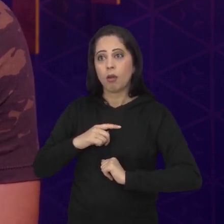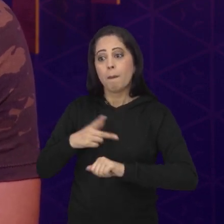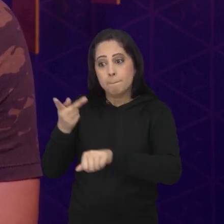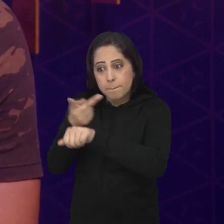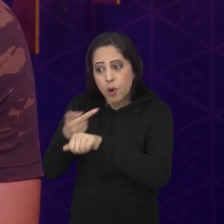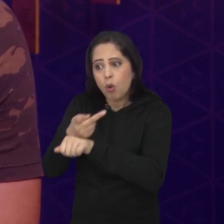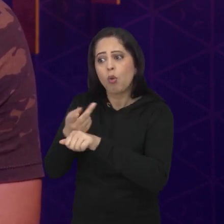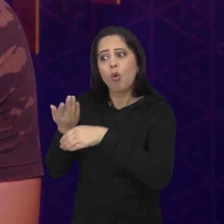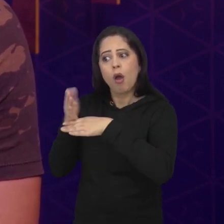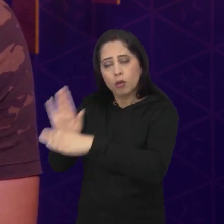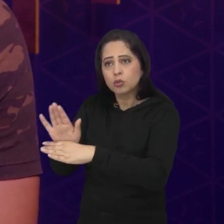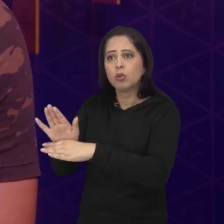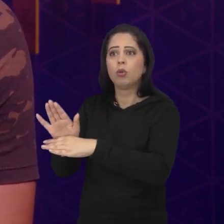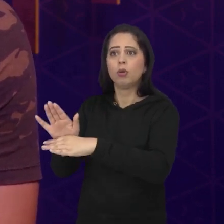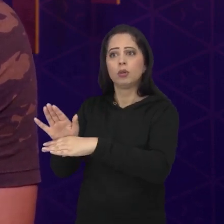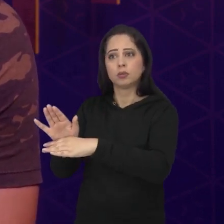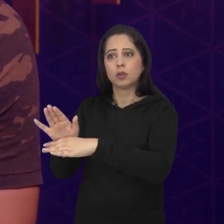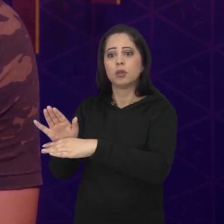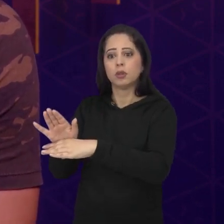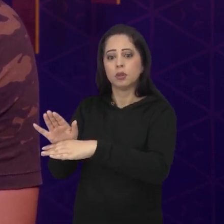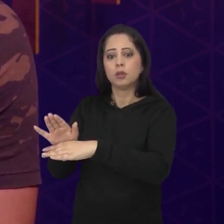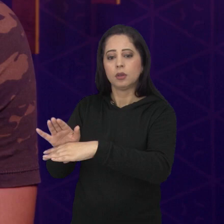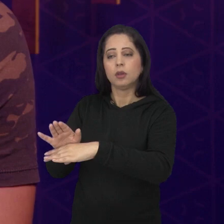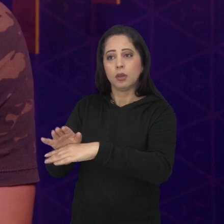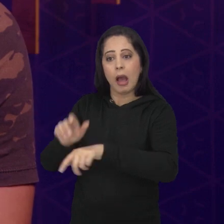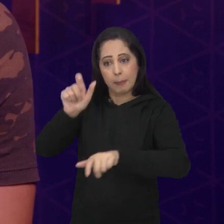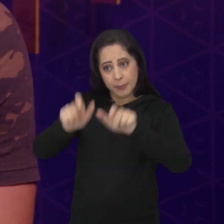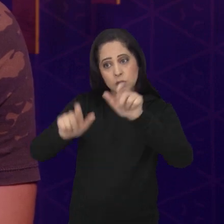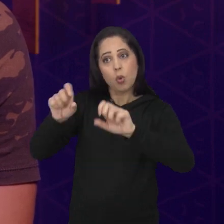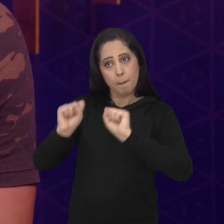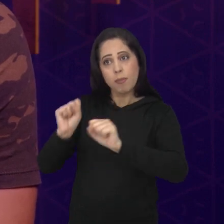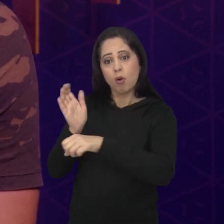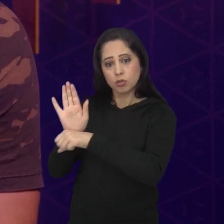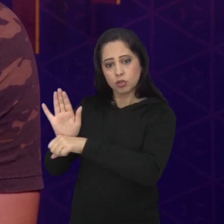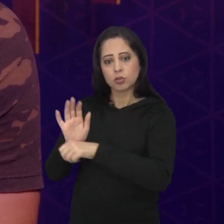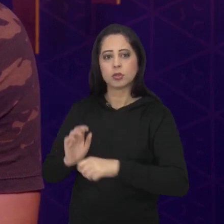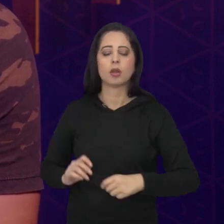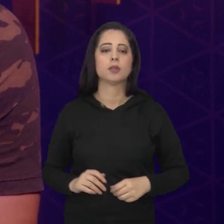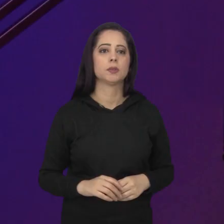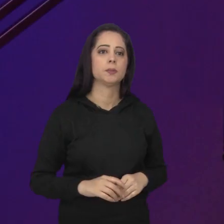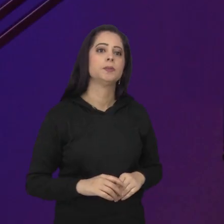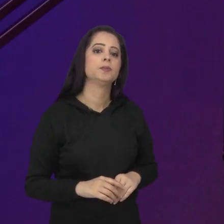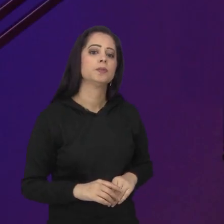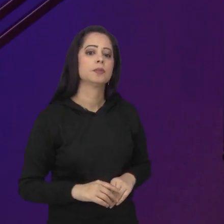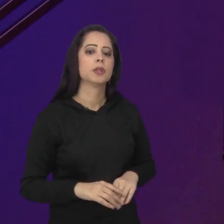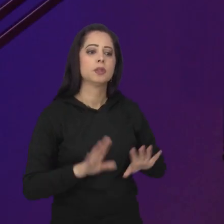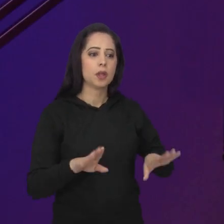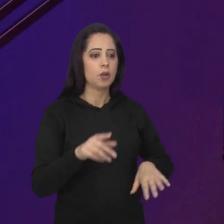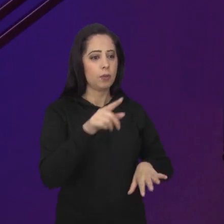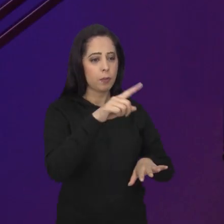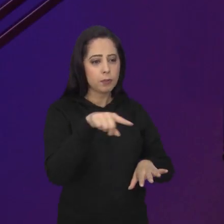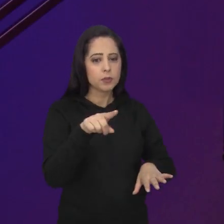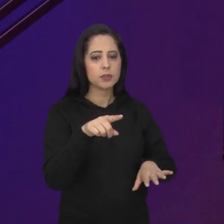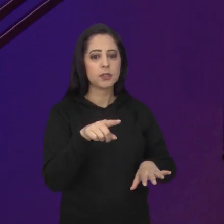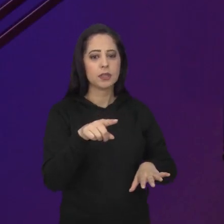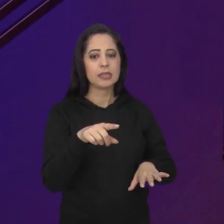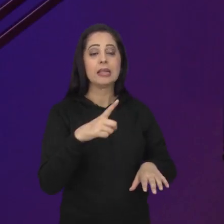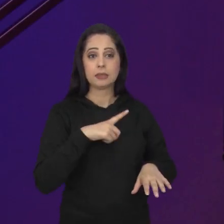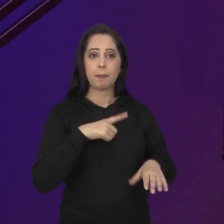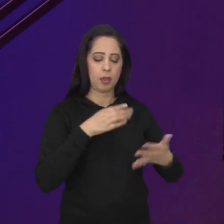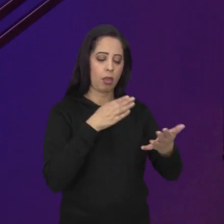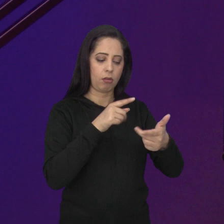crise depressiva, procure ajuda, sabe? Tem pessoas que podem ajudar. Exatamente. Então,